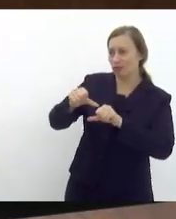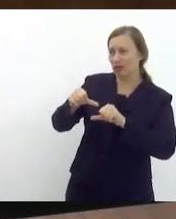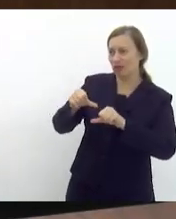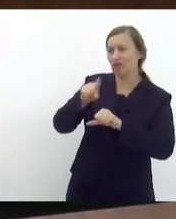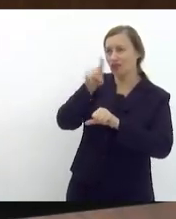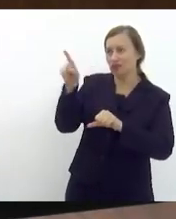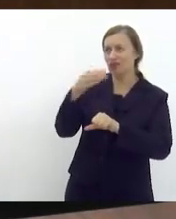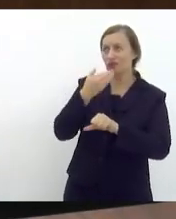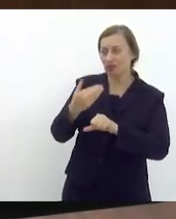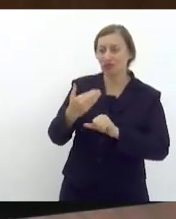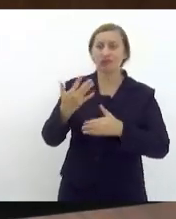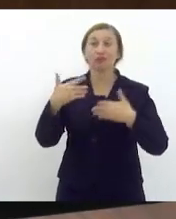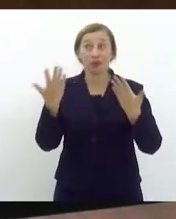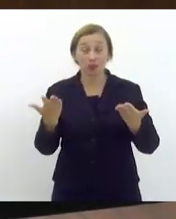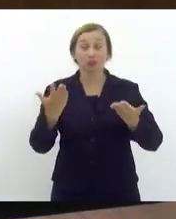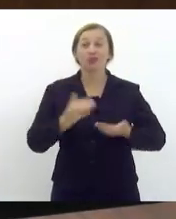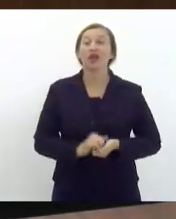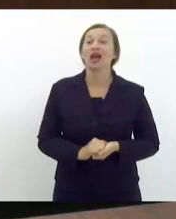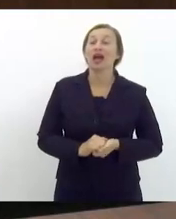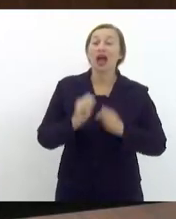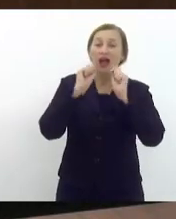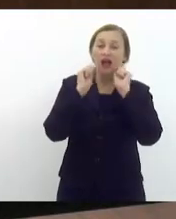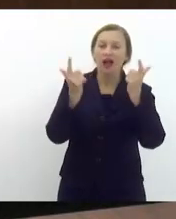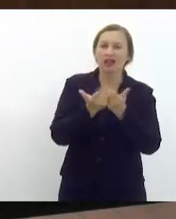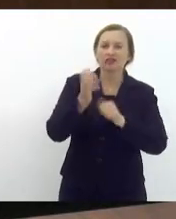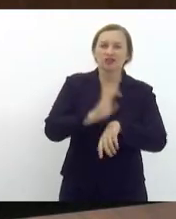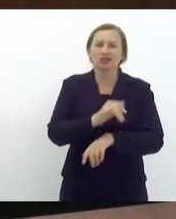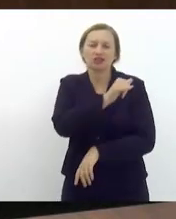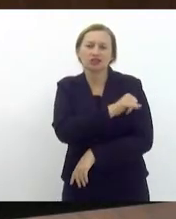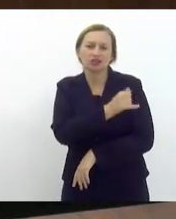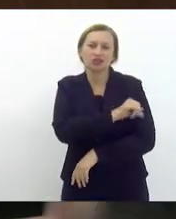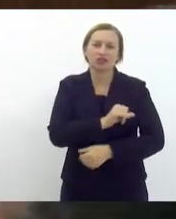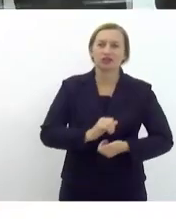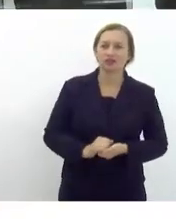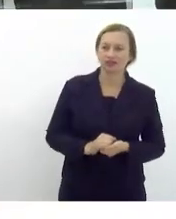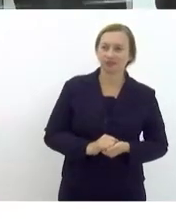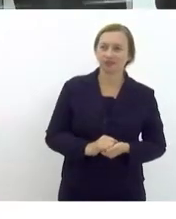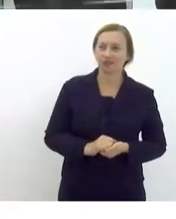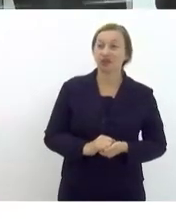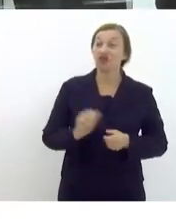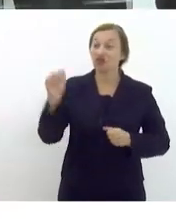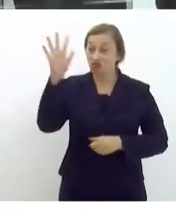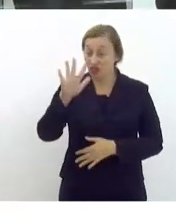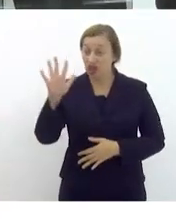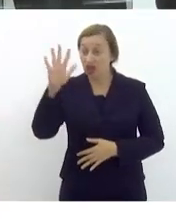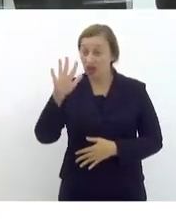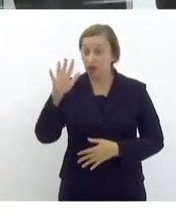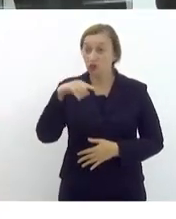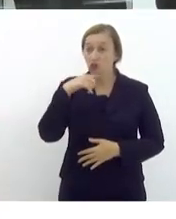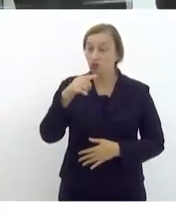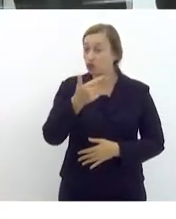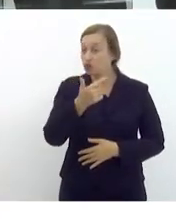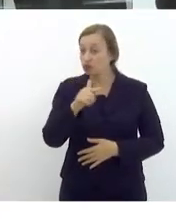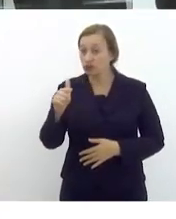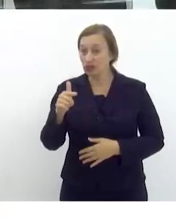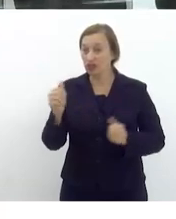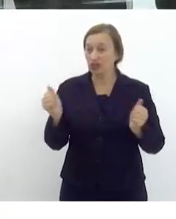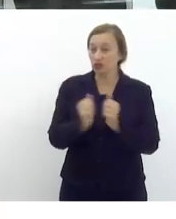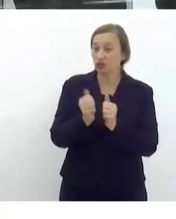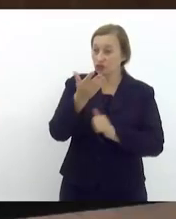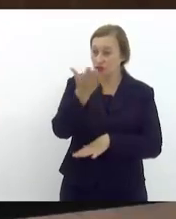vocês estão reivindicando tá bom Assembleia Legislativa do Estado do Rio de Janeiro no modo geral Sem dúvida nenhuma está com vocês